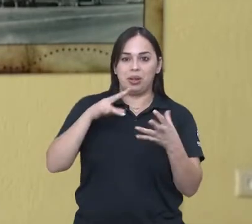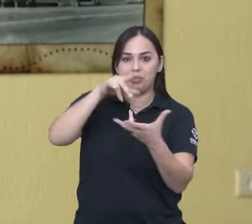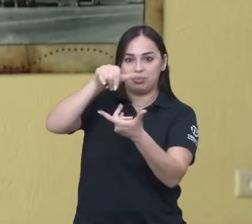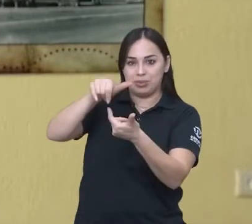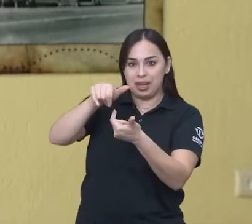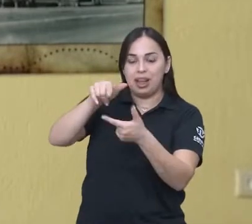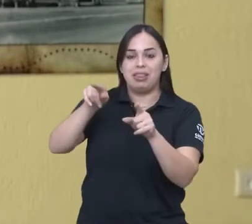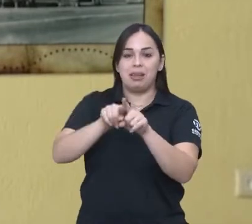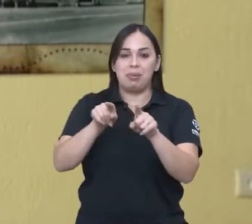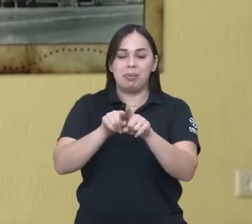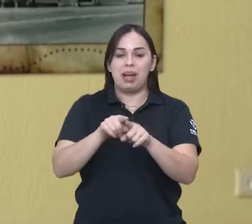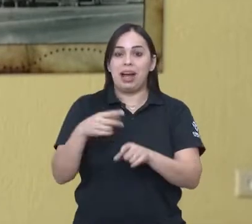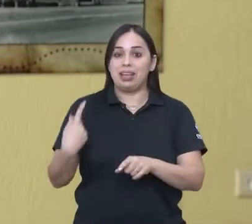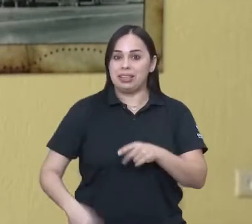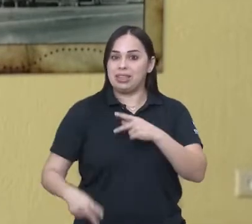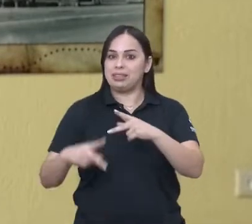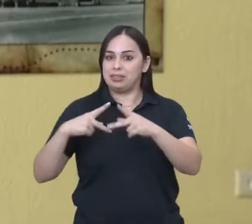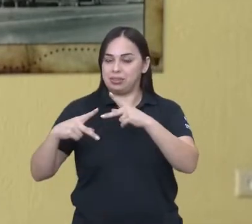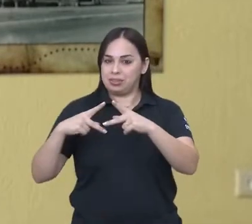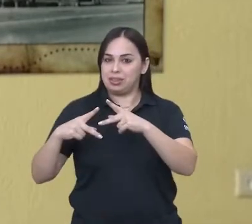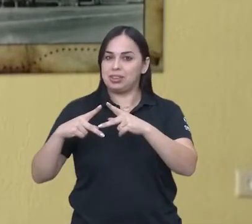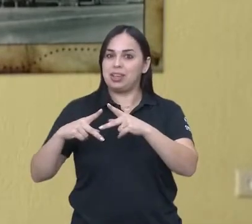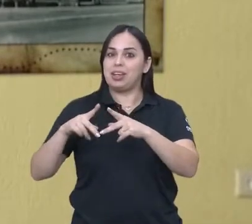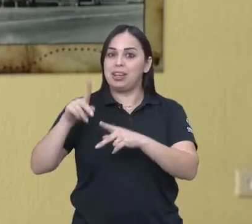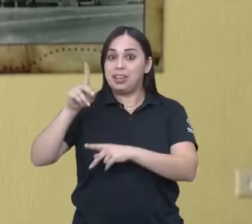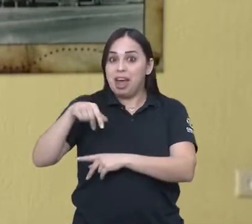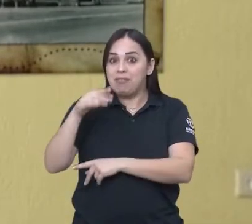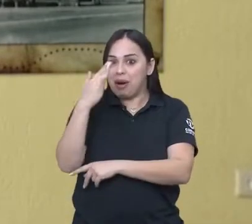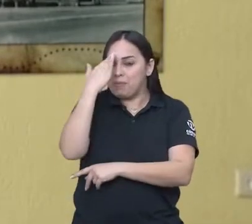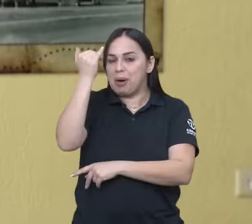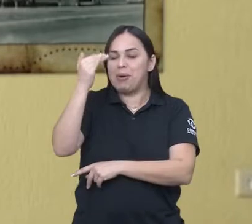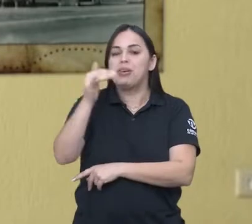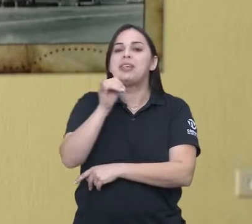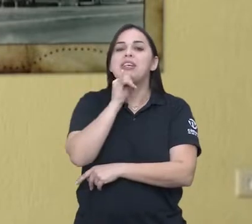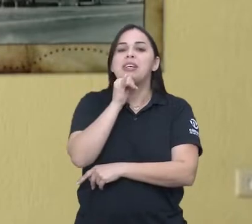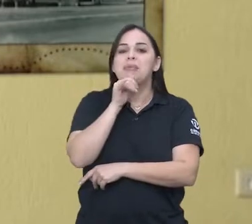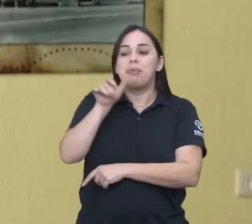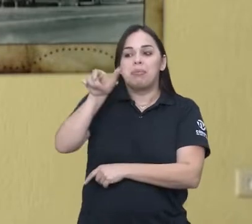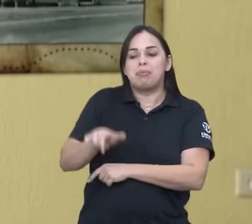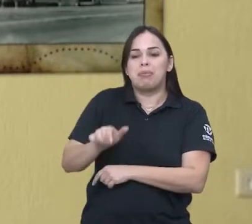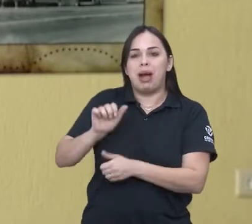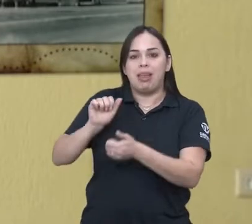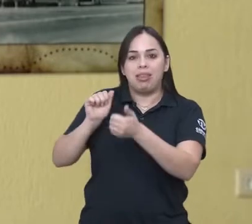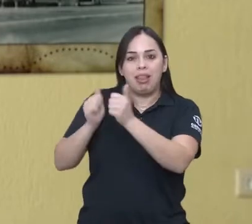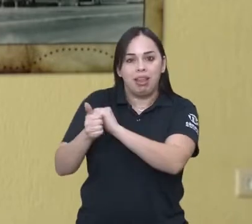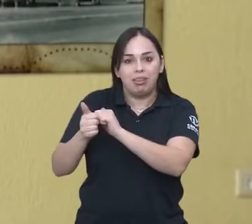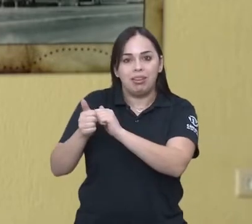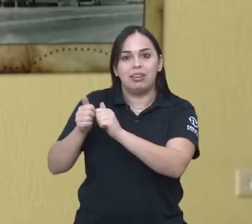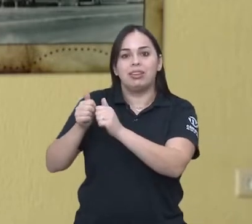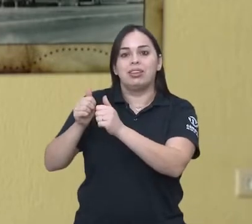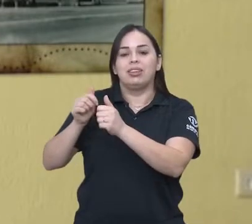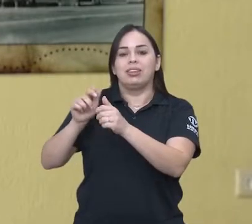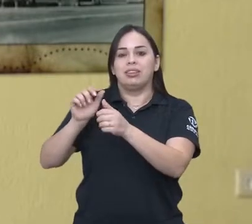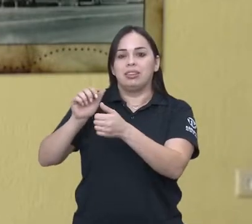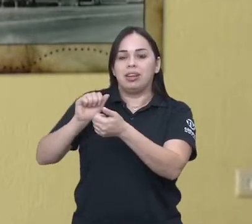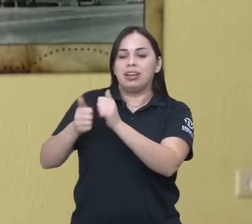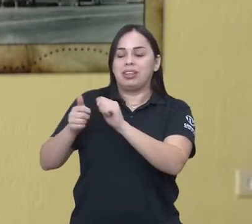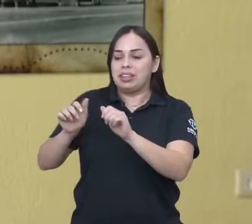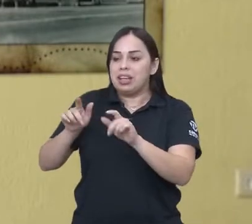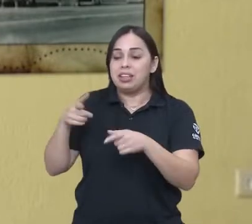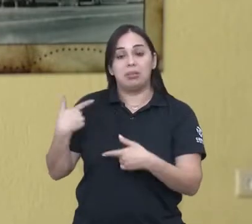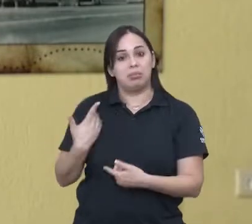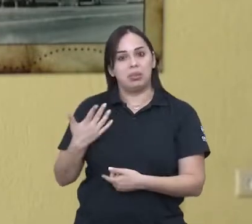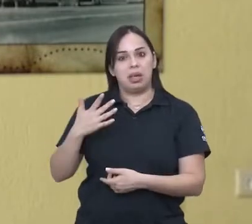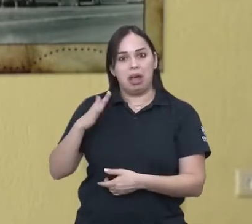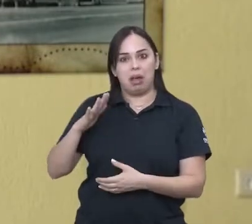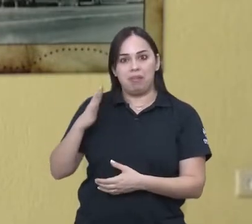do Japão, e a gente ter aqui em São José, que já é uma potência desse esporte, que tem uma atleta, né, campeã mundial na modalidade, para a